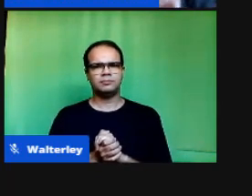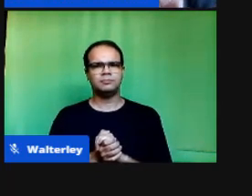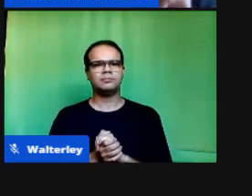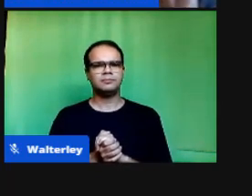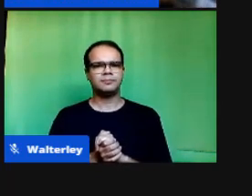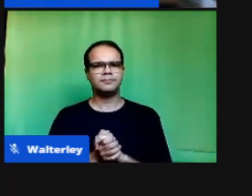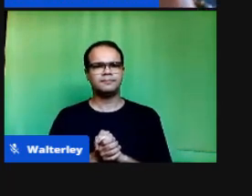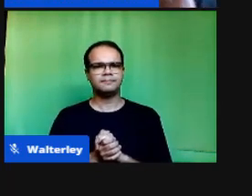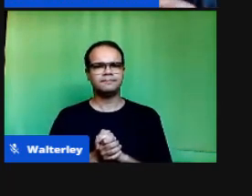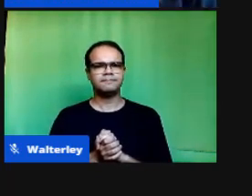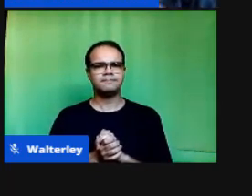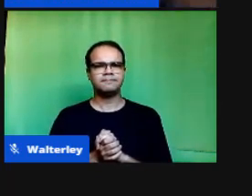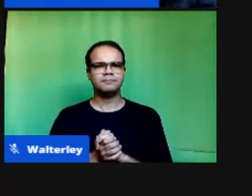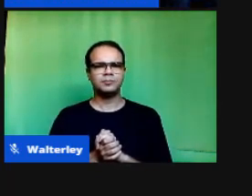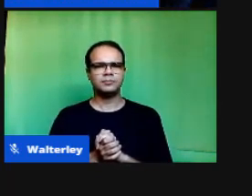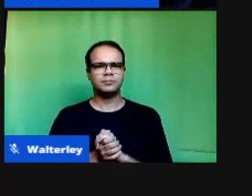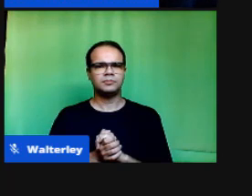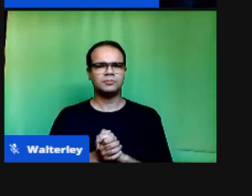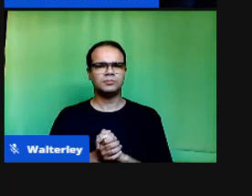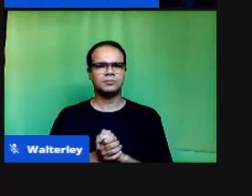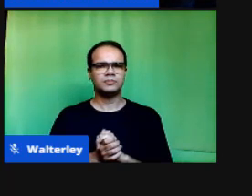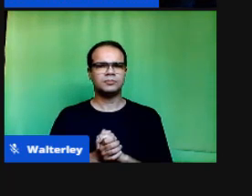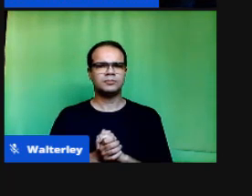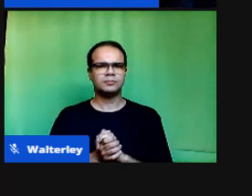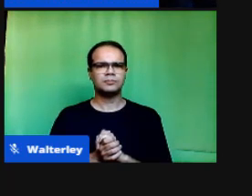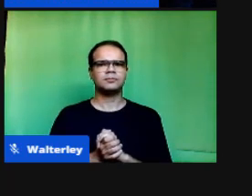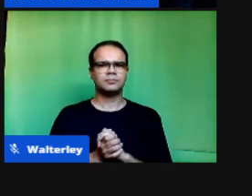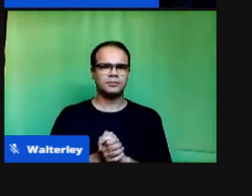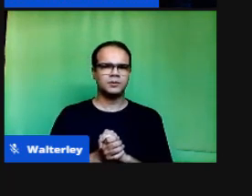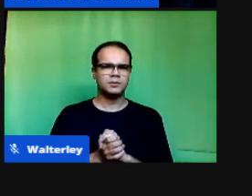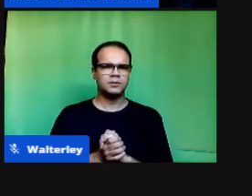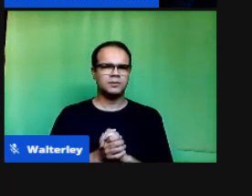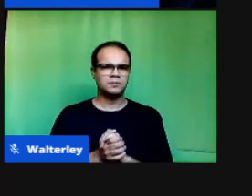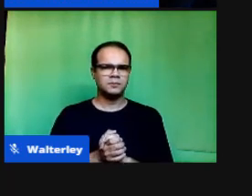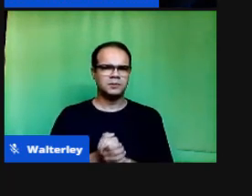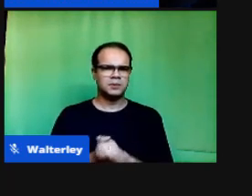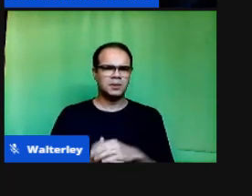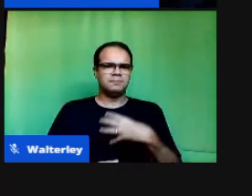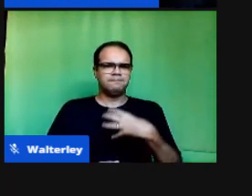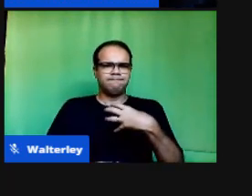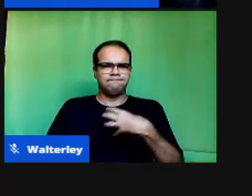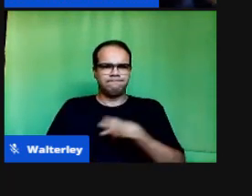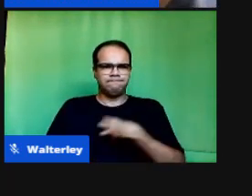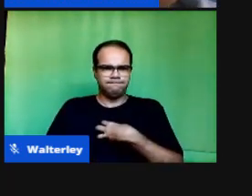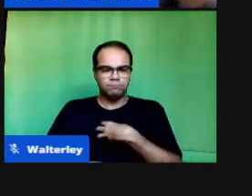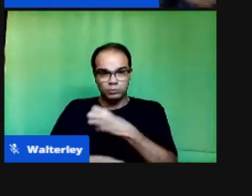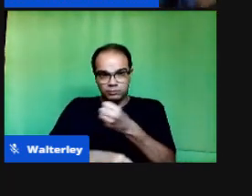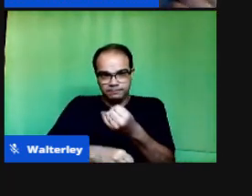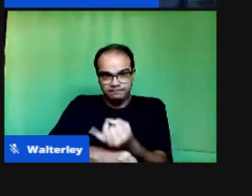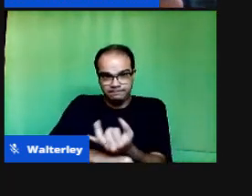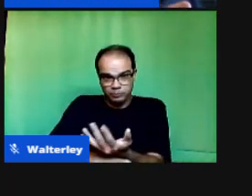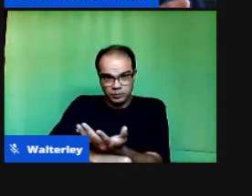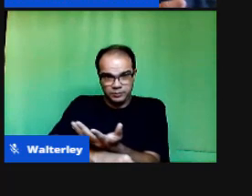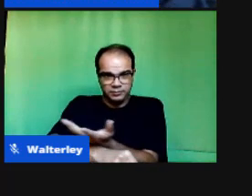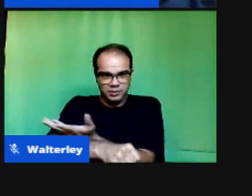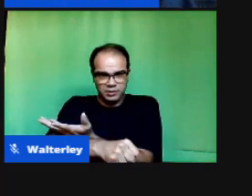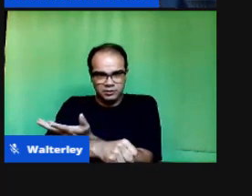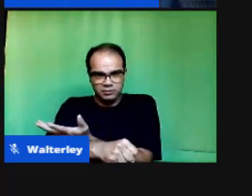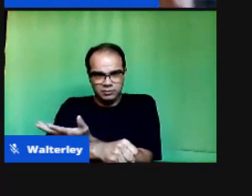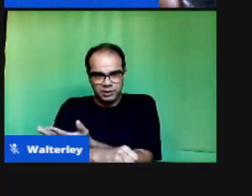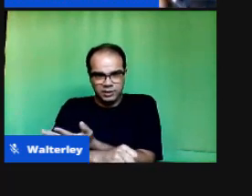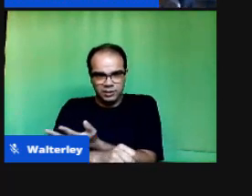Olha lá o que o Zaid está dizendo. O controle das emoções e do sentimento com o intuito de atingir algum